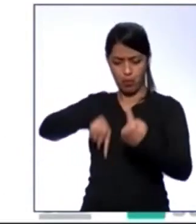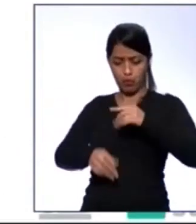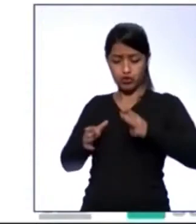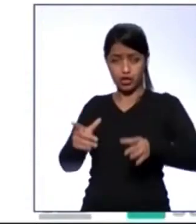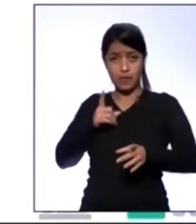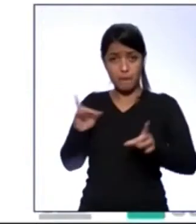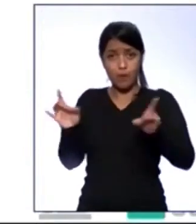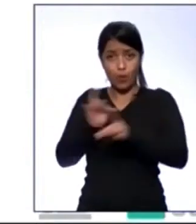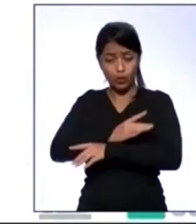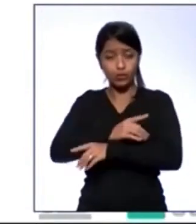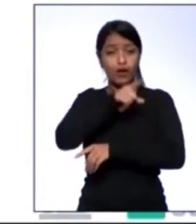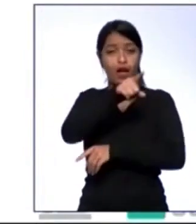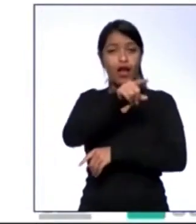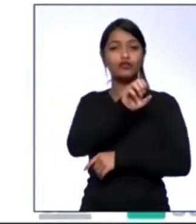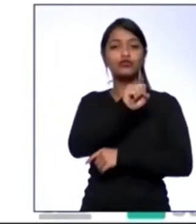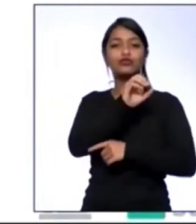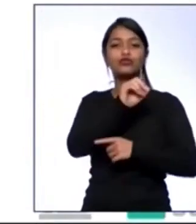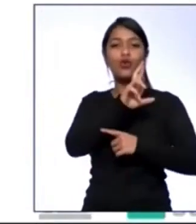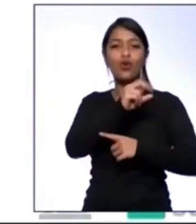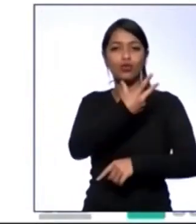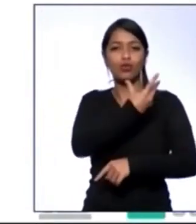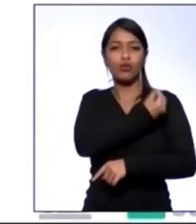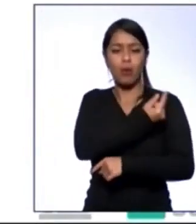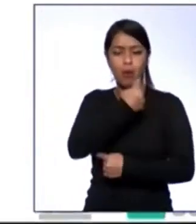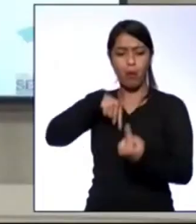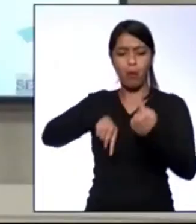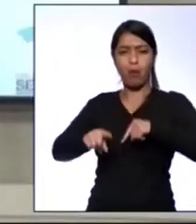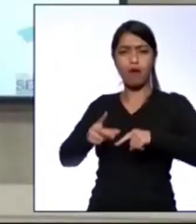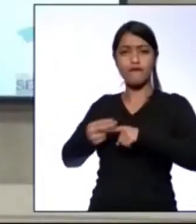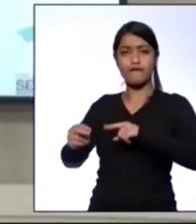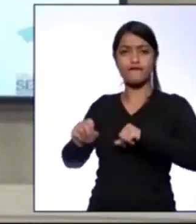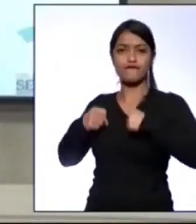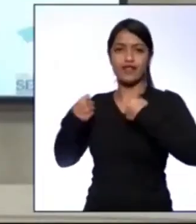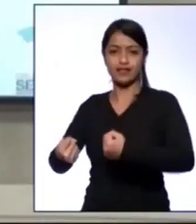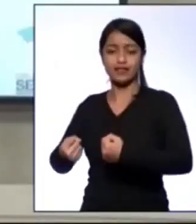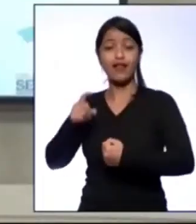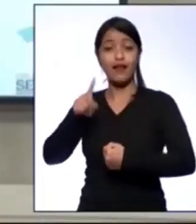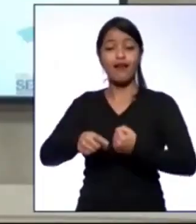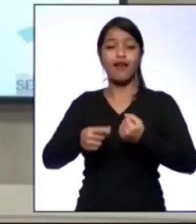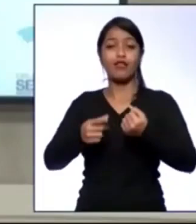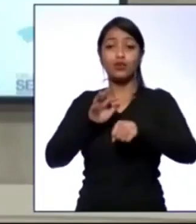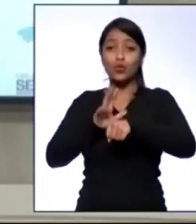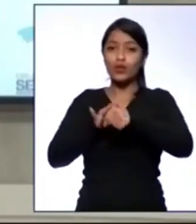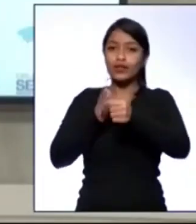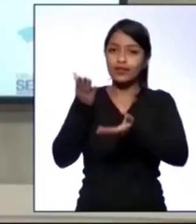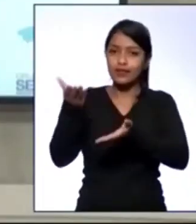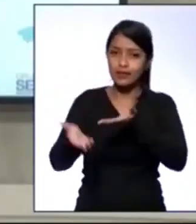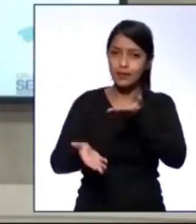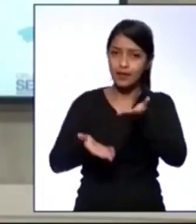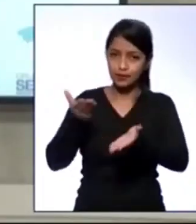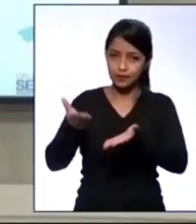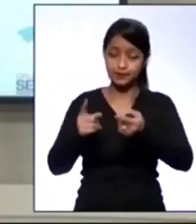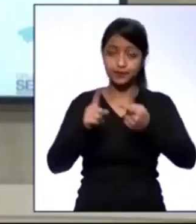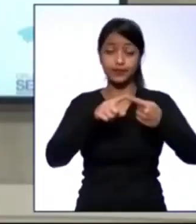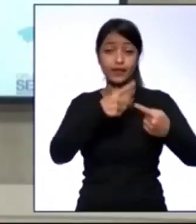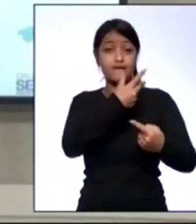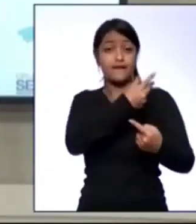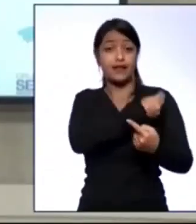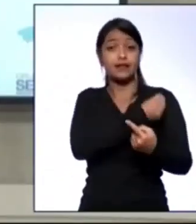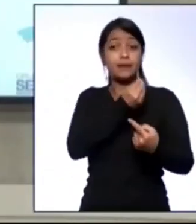inibe os antígenos presentes no organismo. É tratamento de doenças. Então, vacina